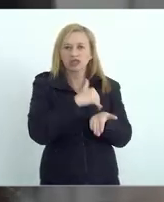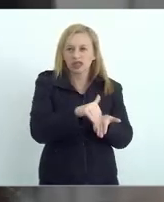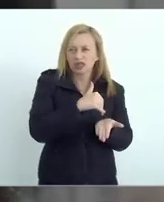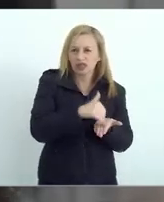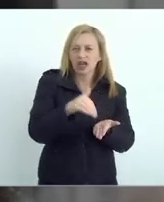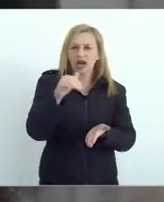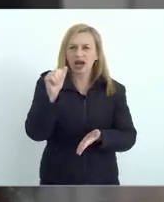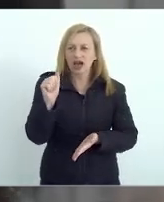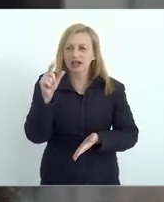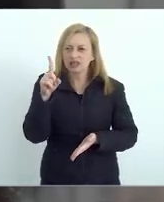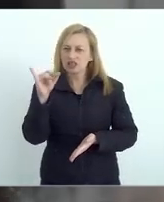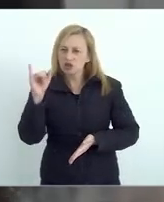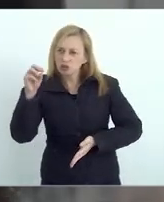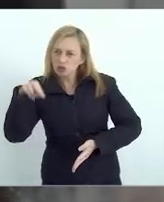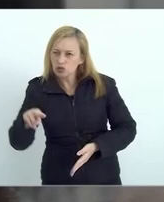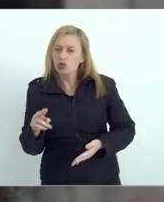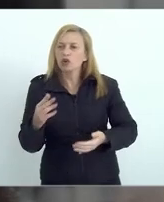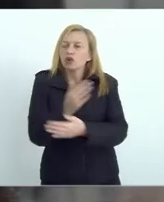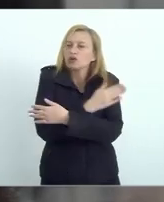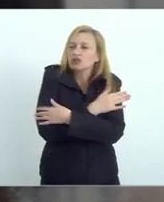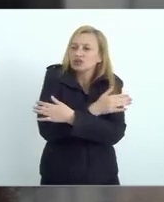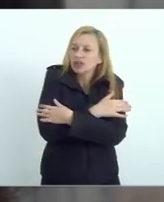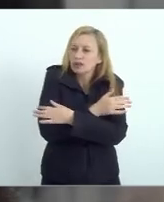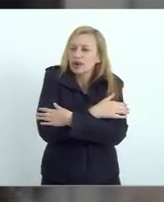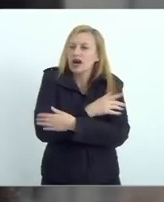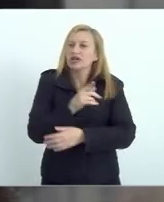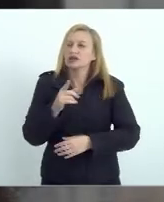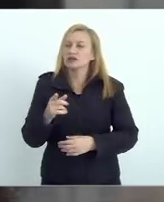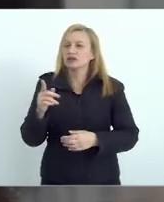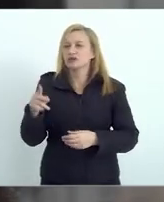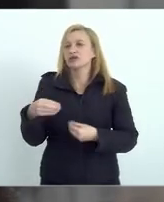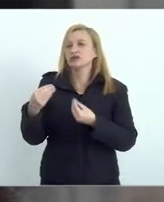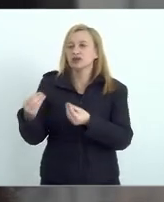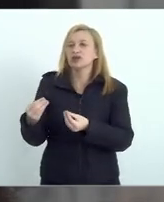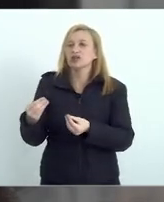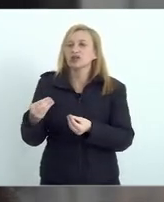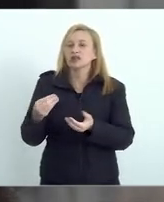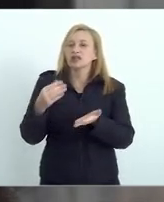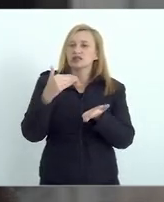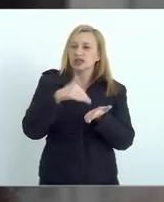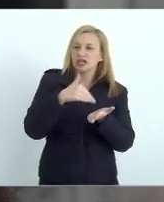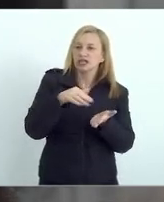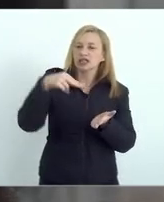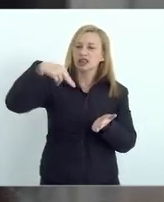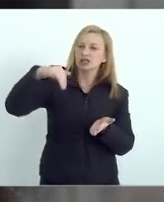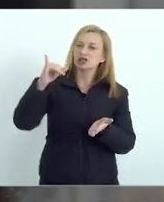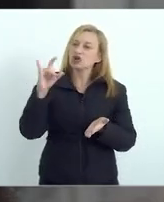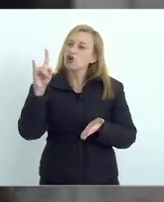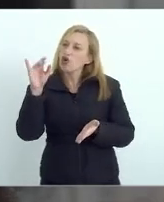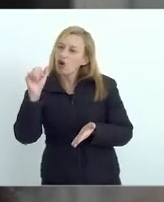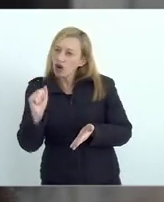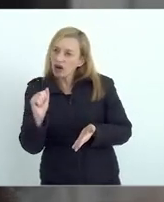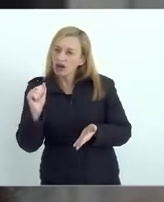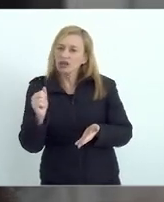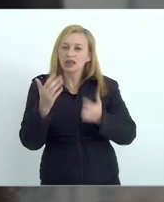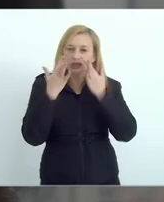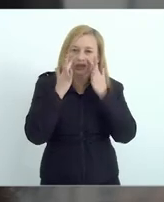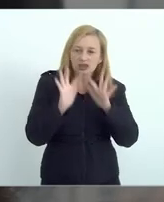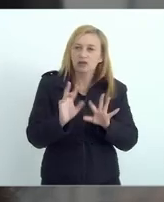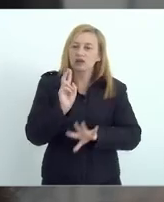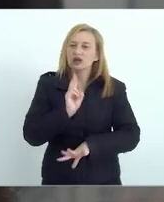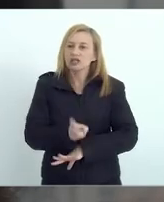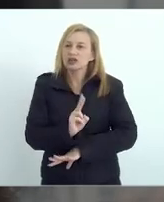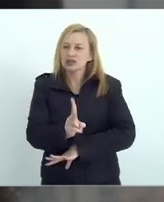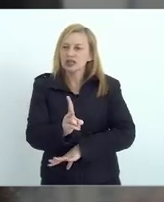é Adilson que leva o nosso abraço ao secretário Nicola pela atenção dispensada sempre as